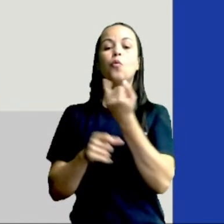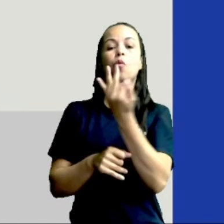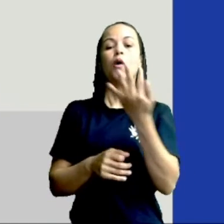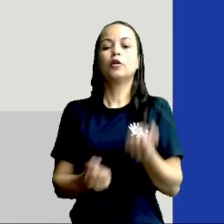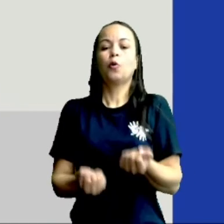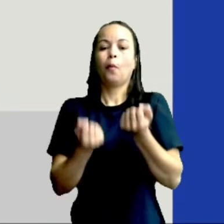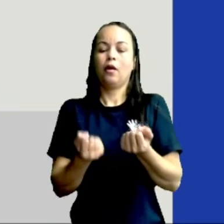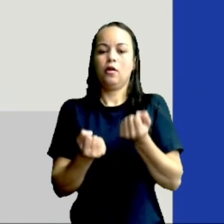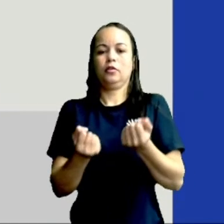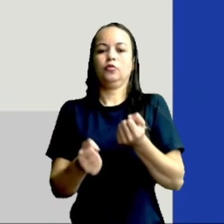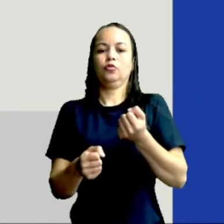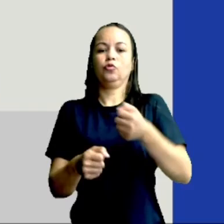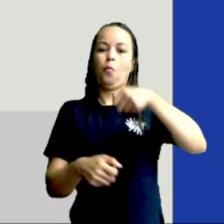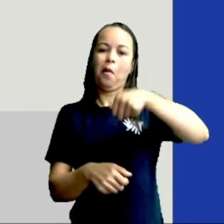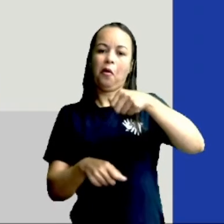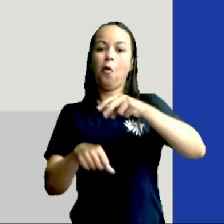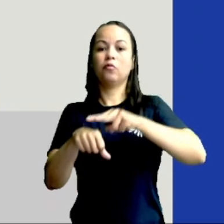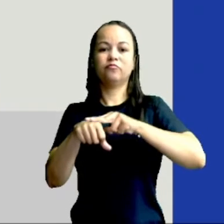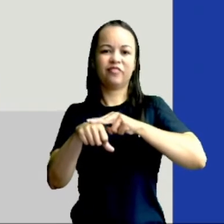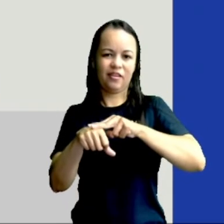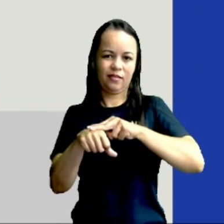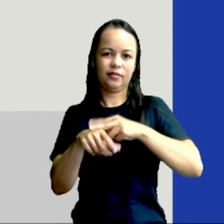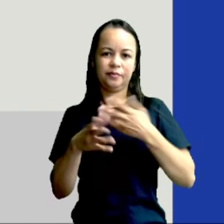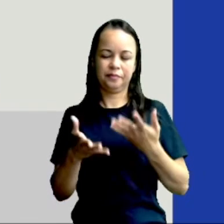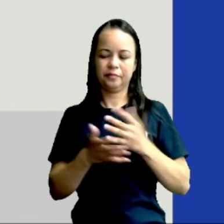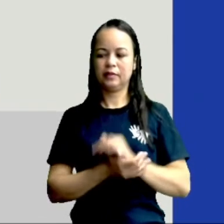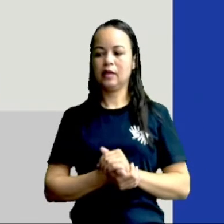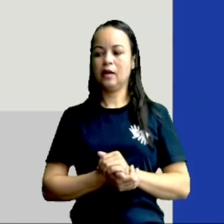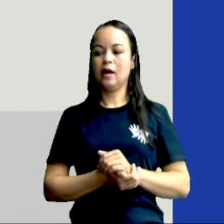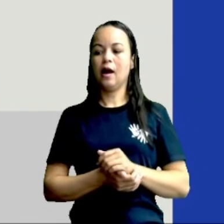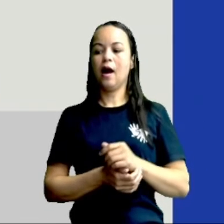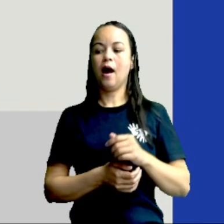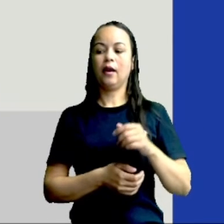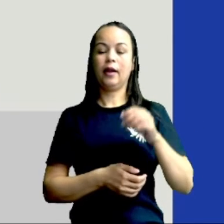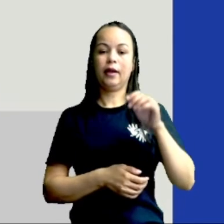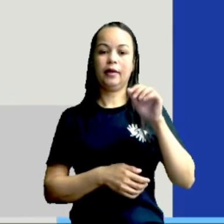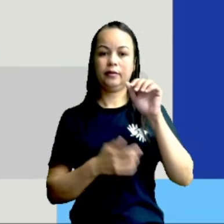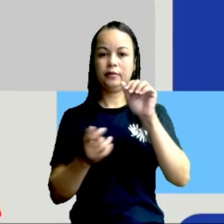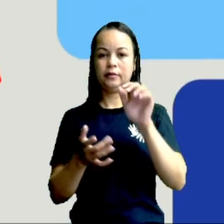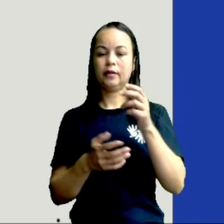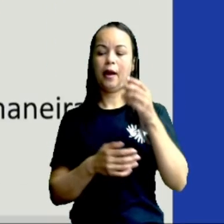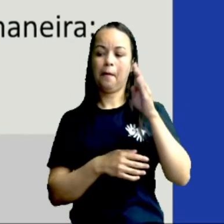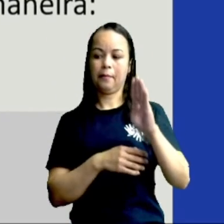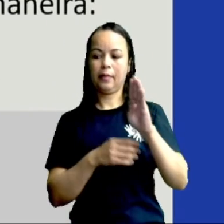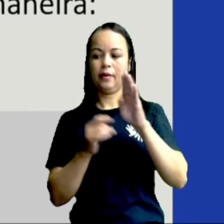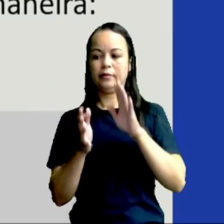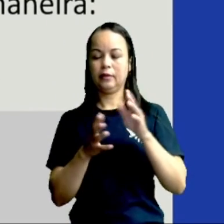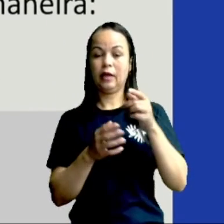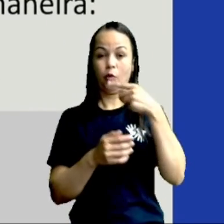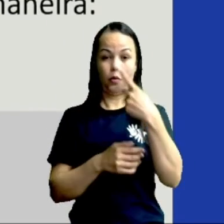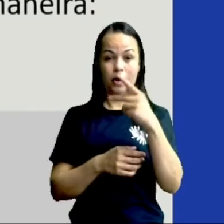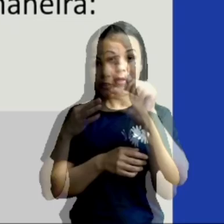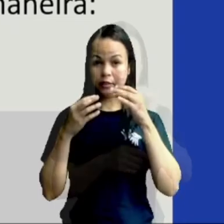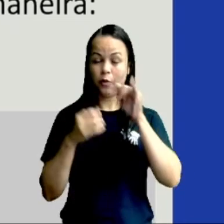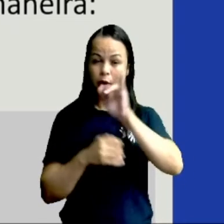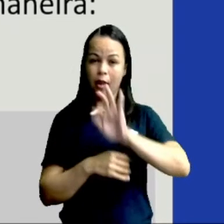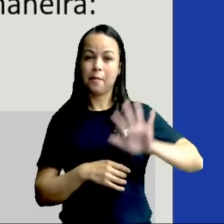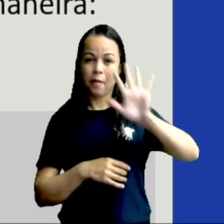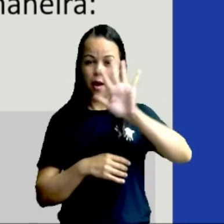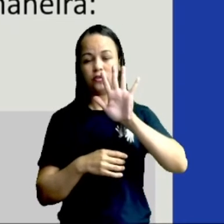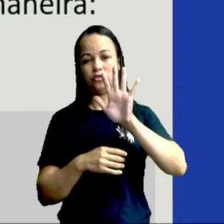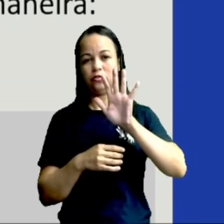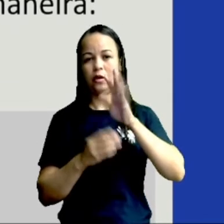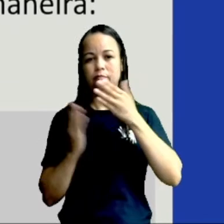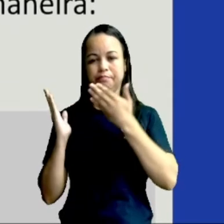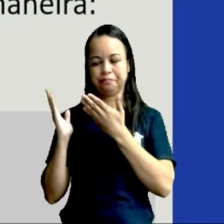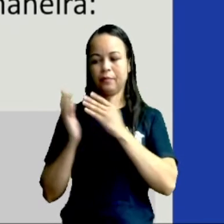Então, vamos lá. Depois a gente vai fazer a letra B. Ele diz aí que tem pesos iguais. Então, presta bem atenção. Podemos